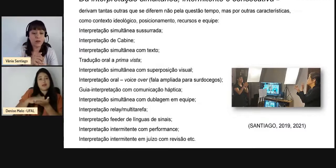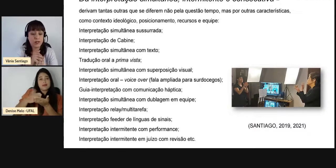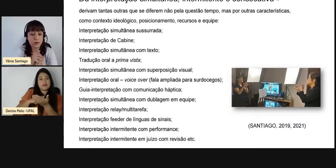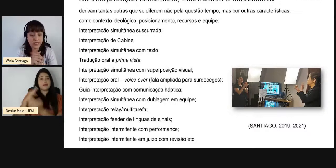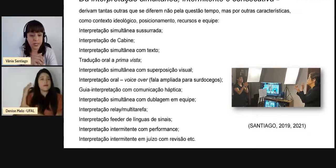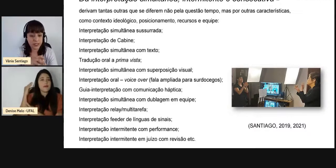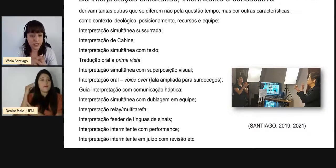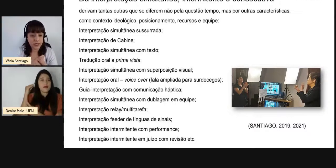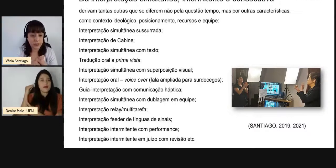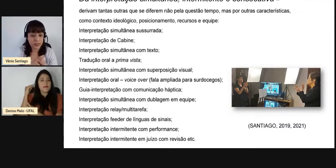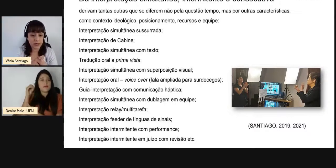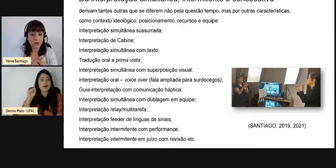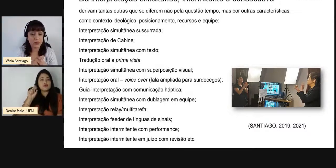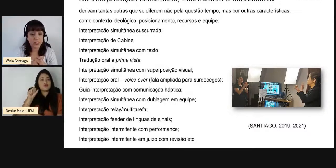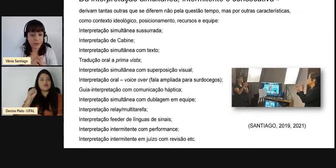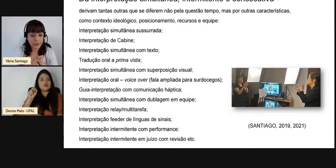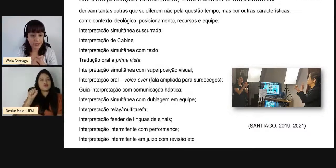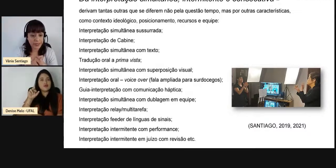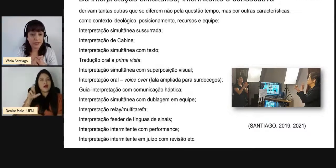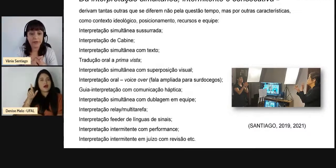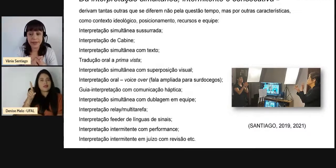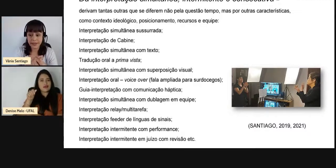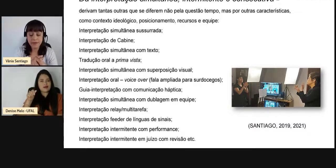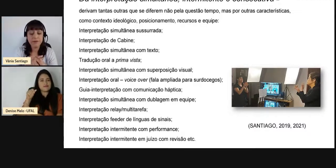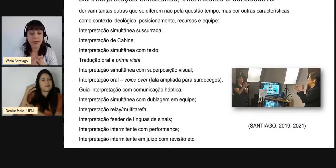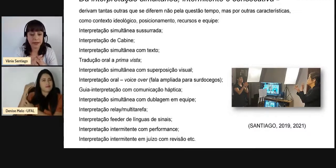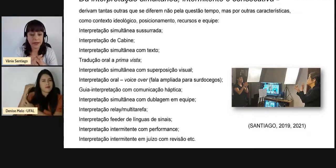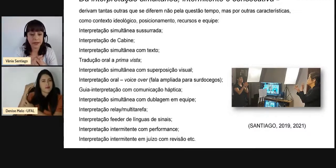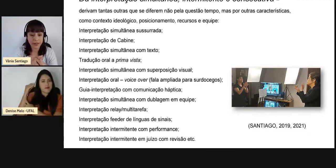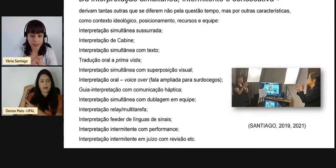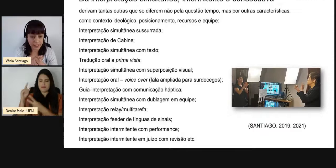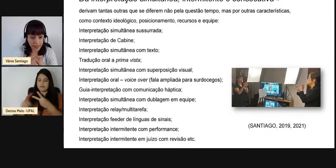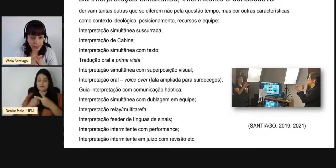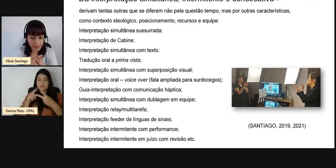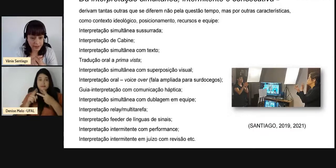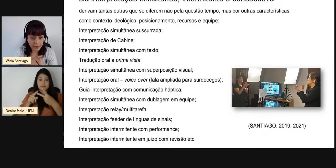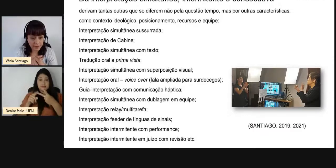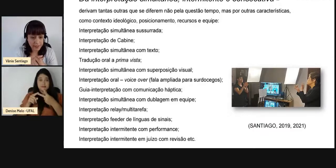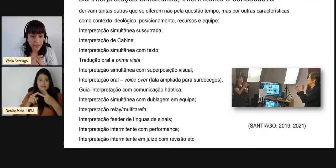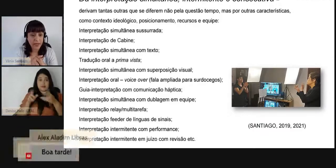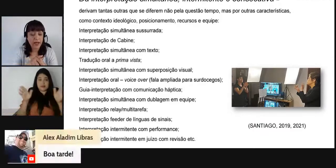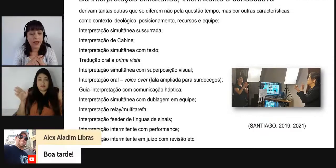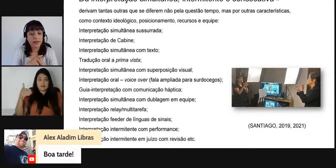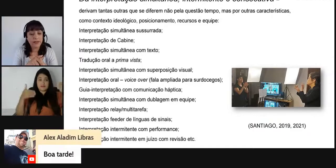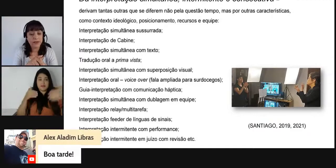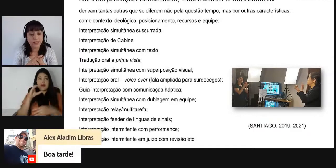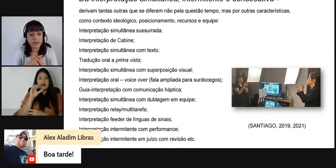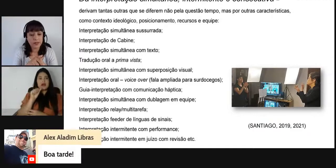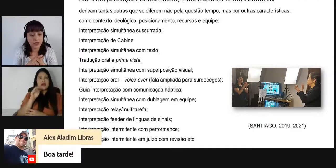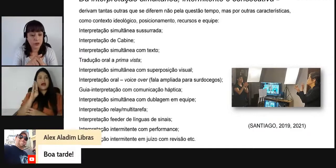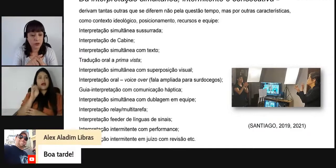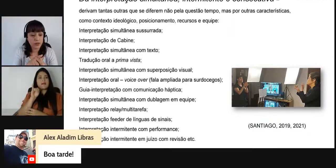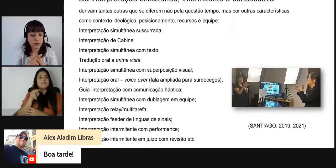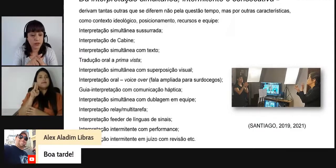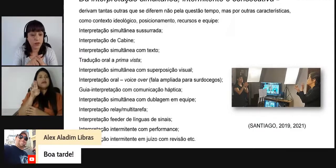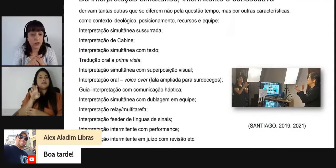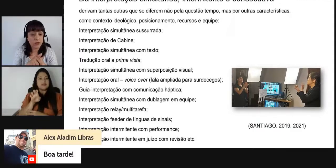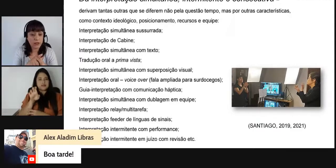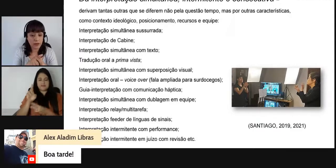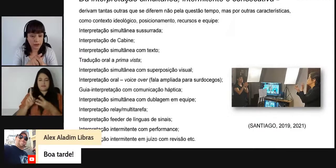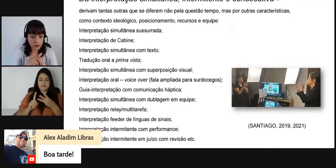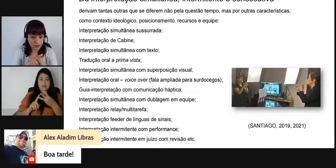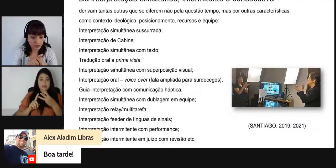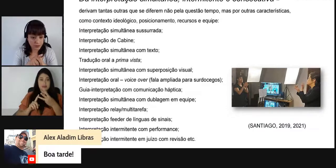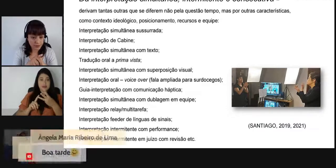gente tem a possibilidade da interpretação de cabine também para a língua de sinais, a interpretação simultânea